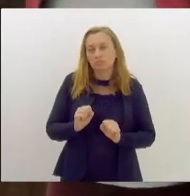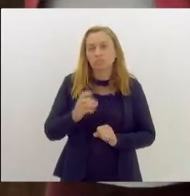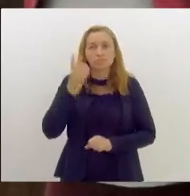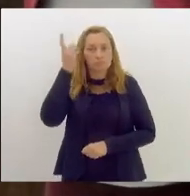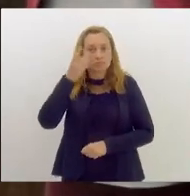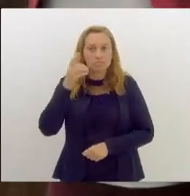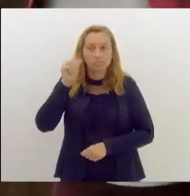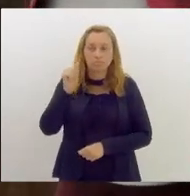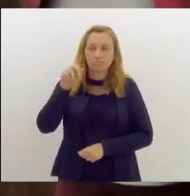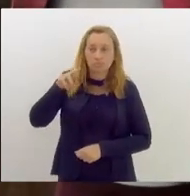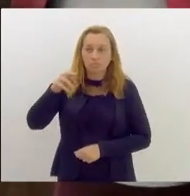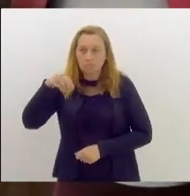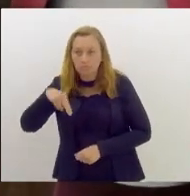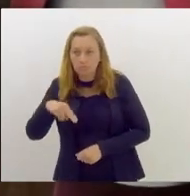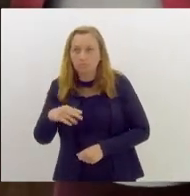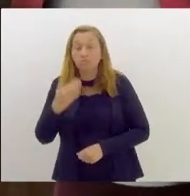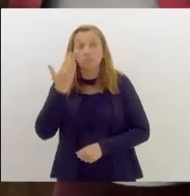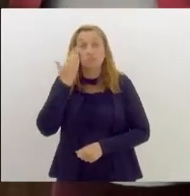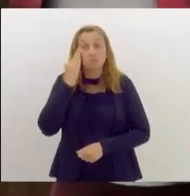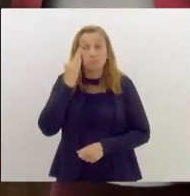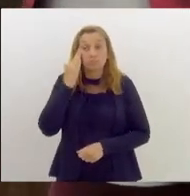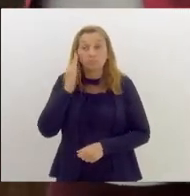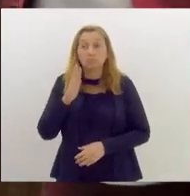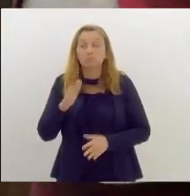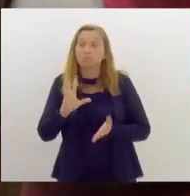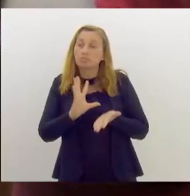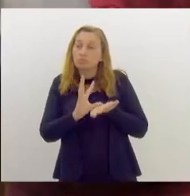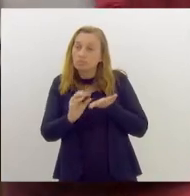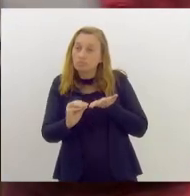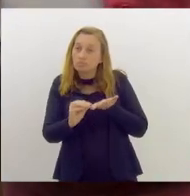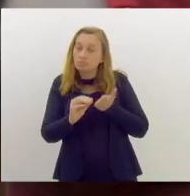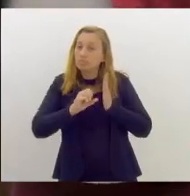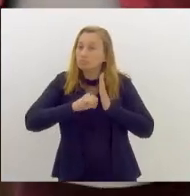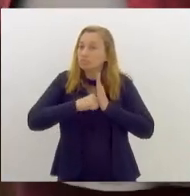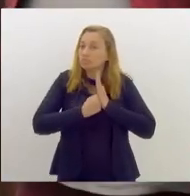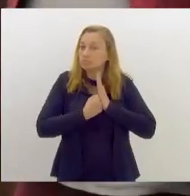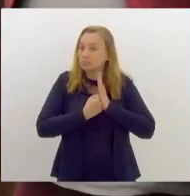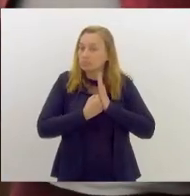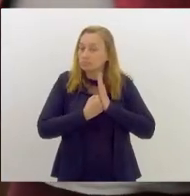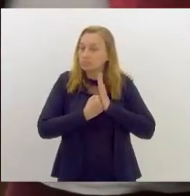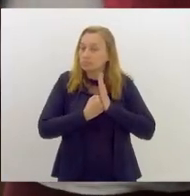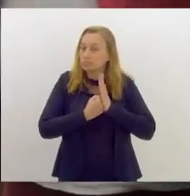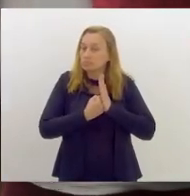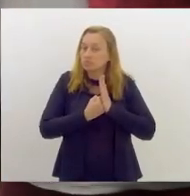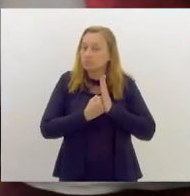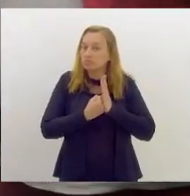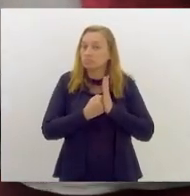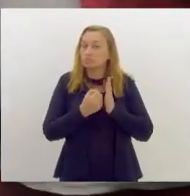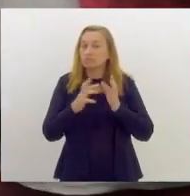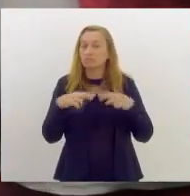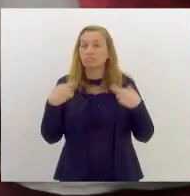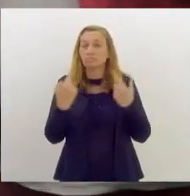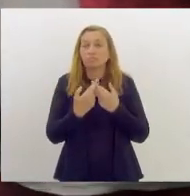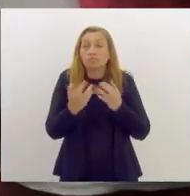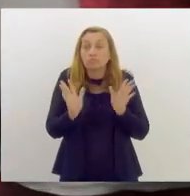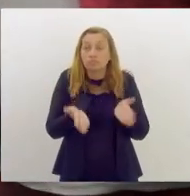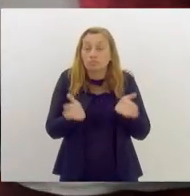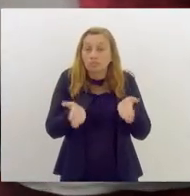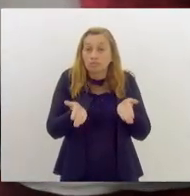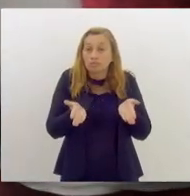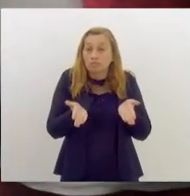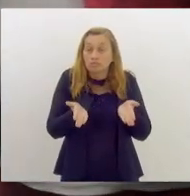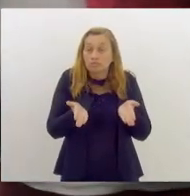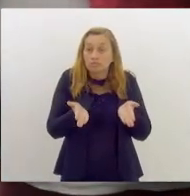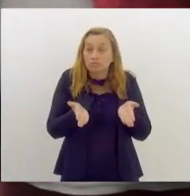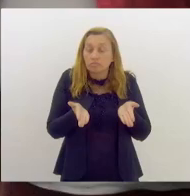o entendimento equivocado meu eu tinha entendido que quanto a pauta de Ventos que a sessão ordinária de hoje tinha havido